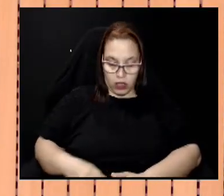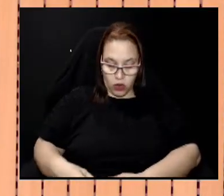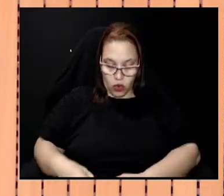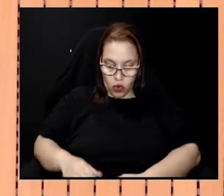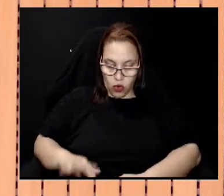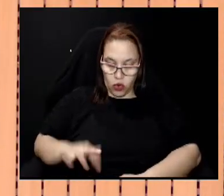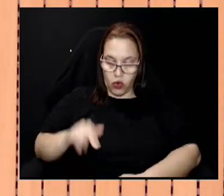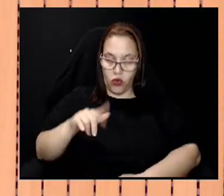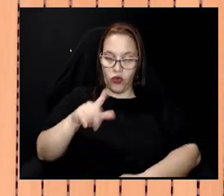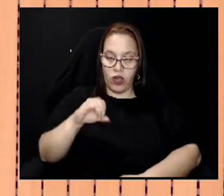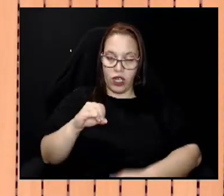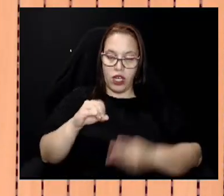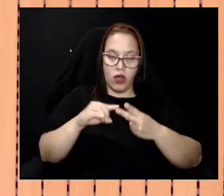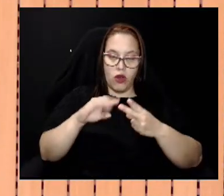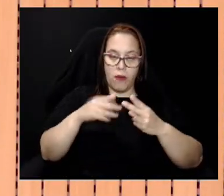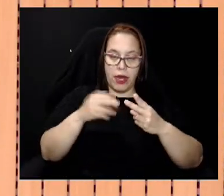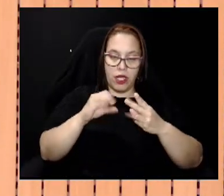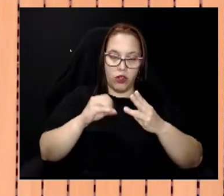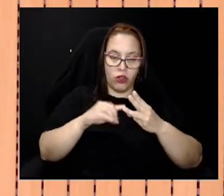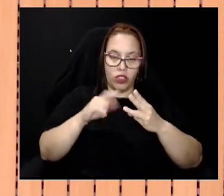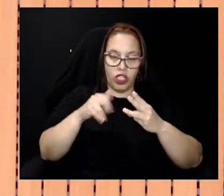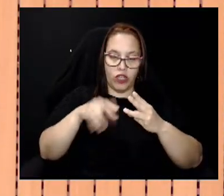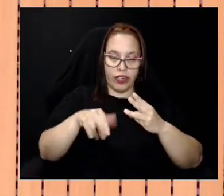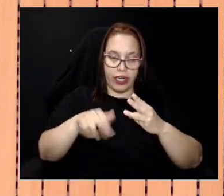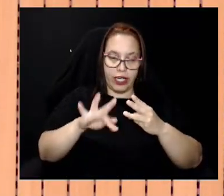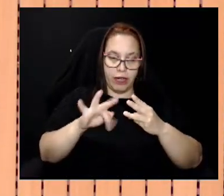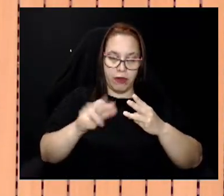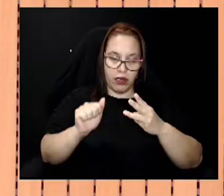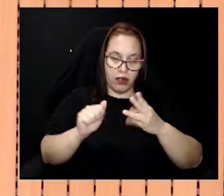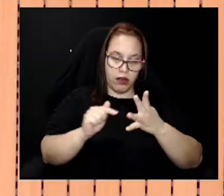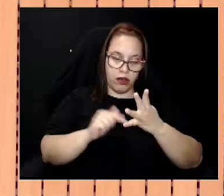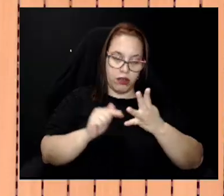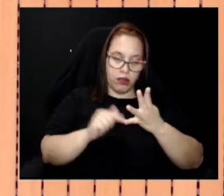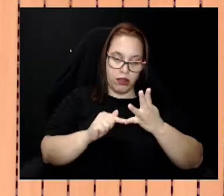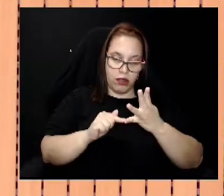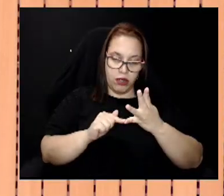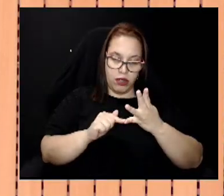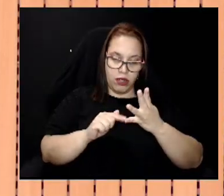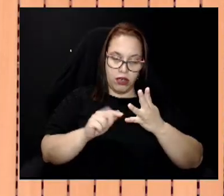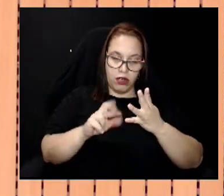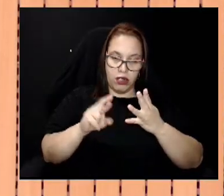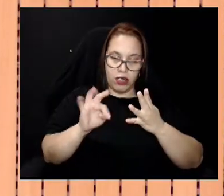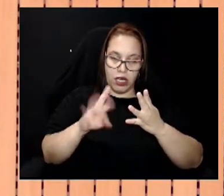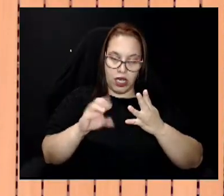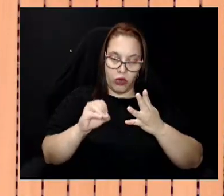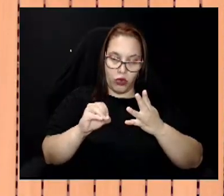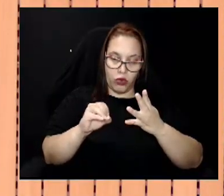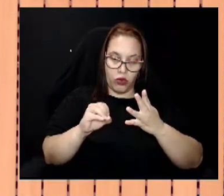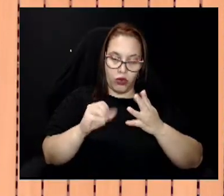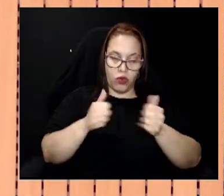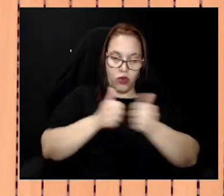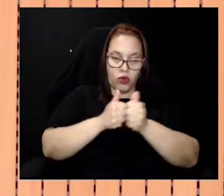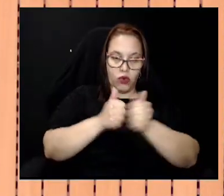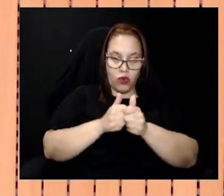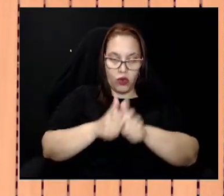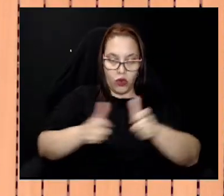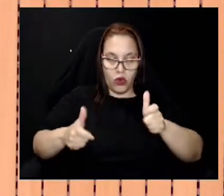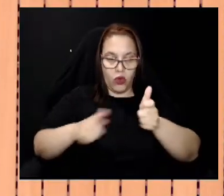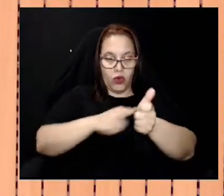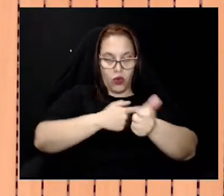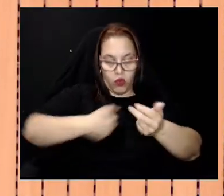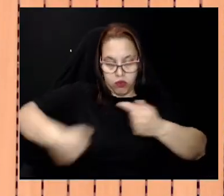no diafragma, que separa o tórax do abdômen, se implanta no retroperitônio, que é perto dos grandes vasos, que irriga o corpo